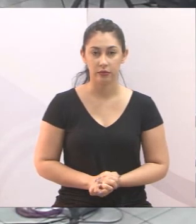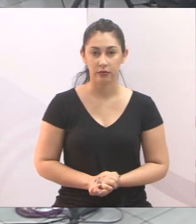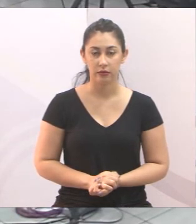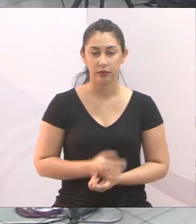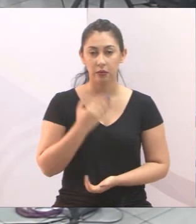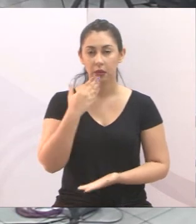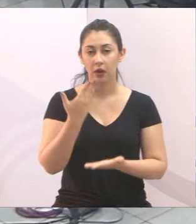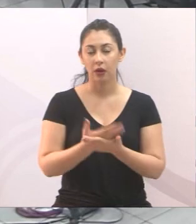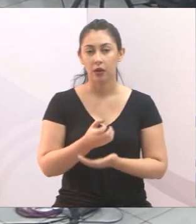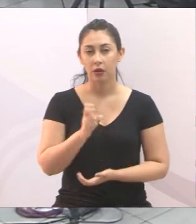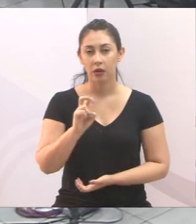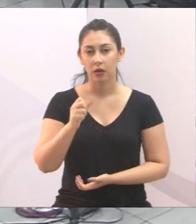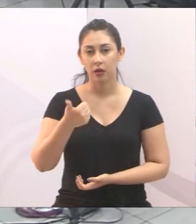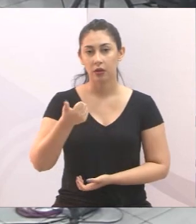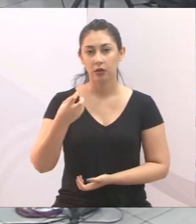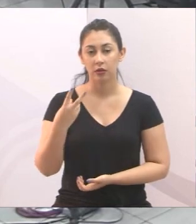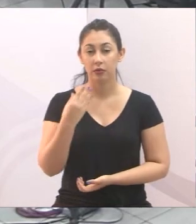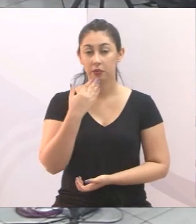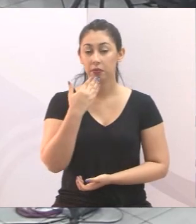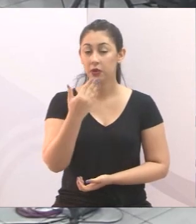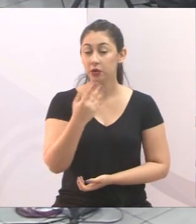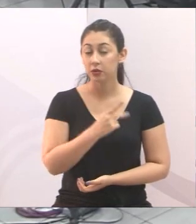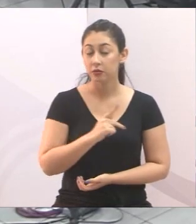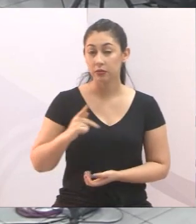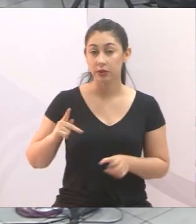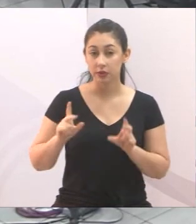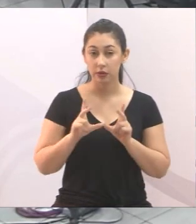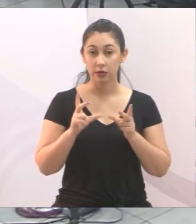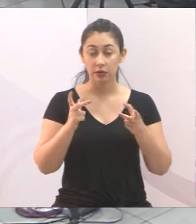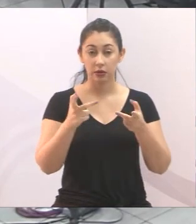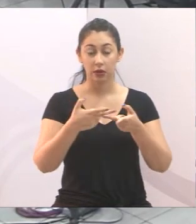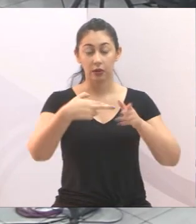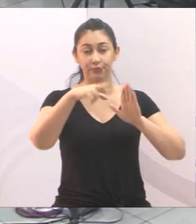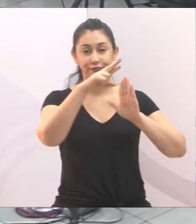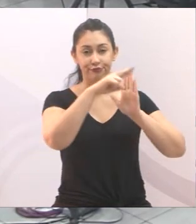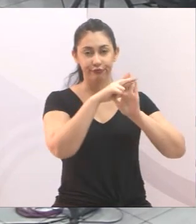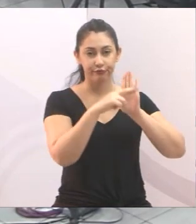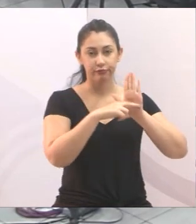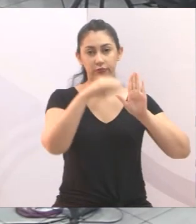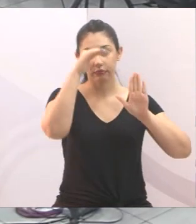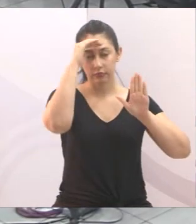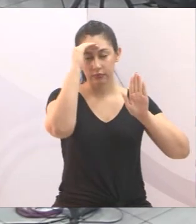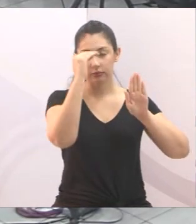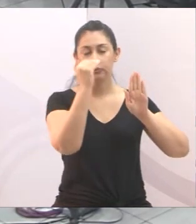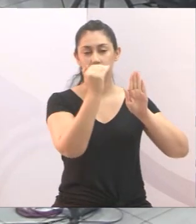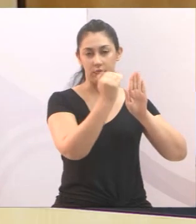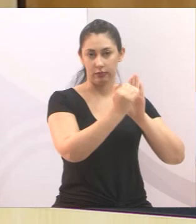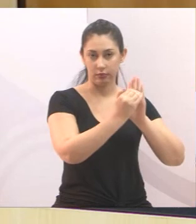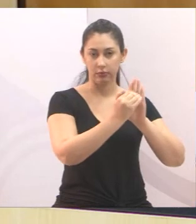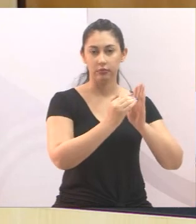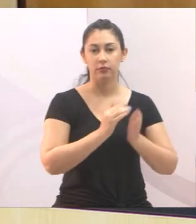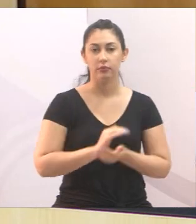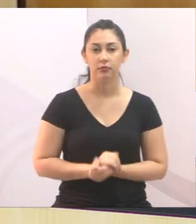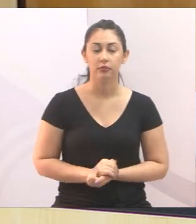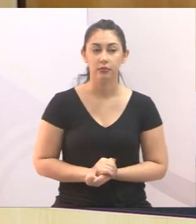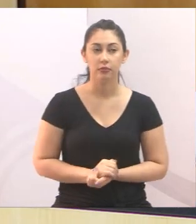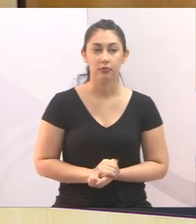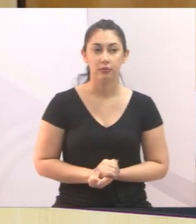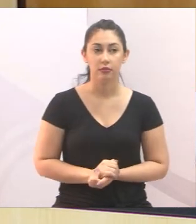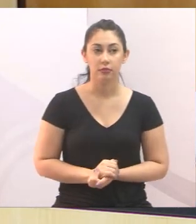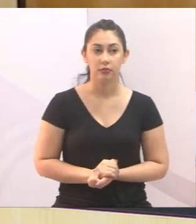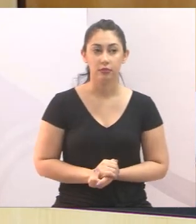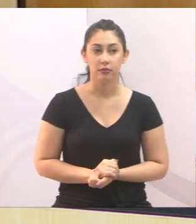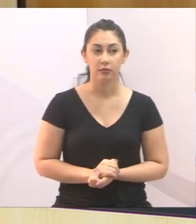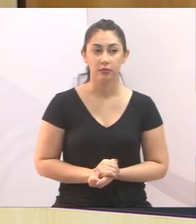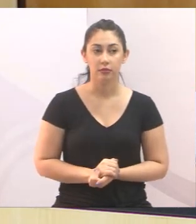Requerimento 512. Requeremos ao excelentíssimo senhor presidente desta Casa, ouvido e aprovado pela Igreja de Plenário, cumpridas as formalidades regimentais,